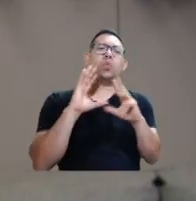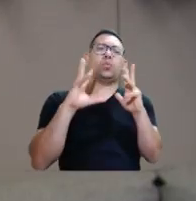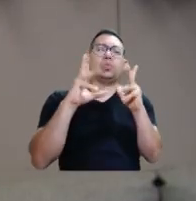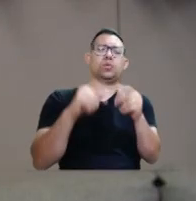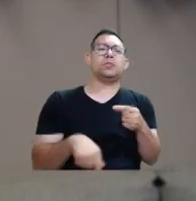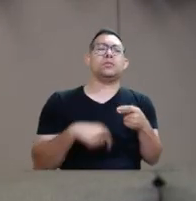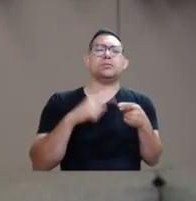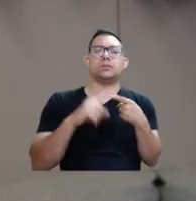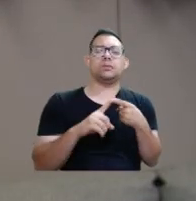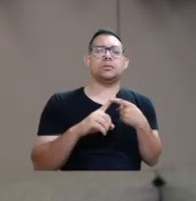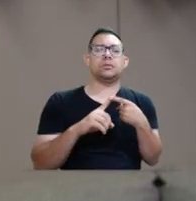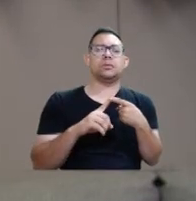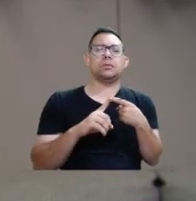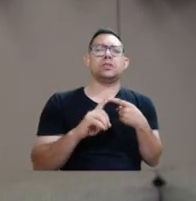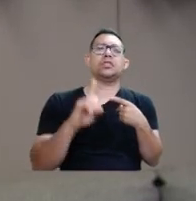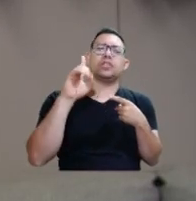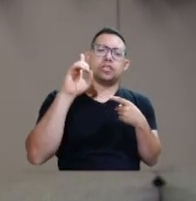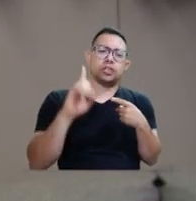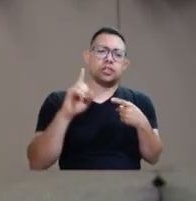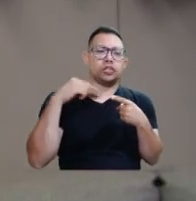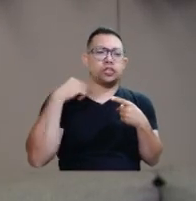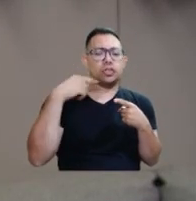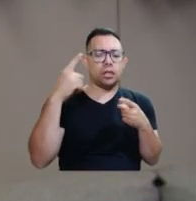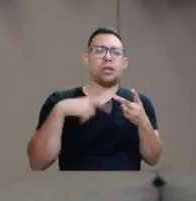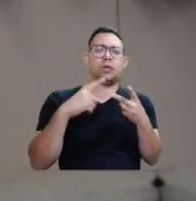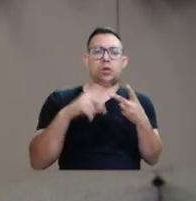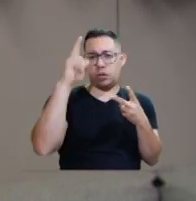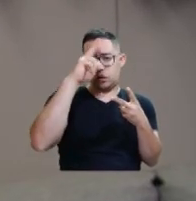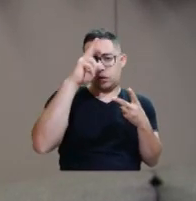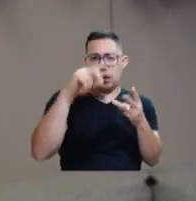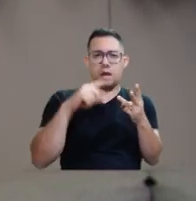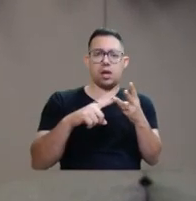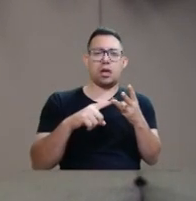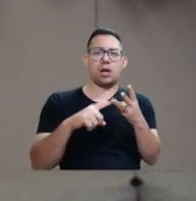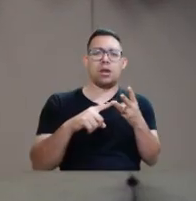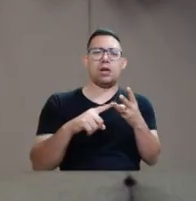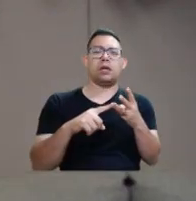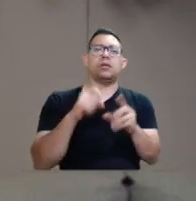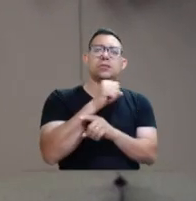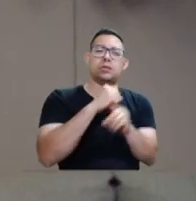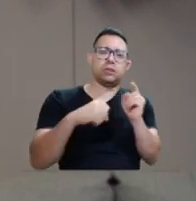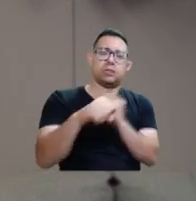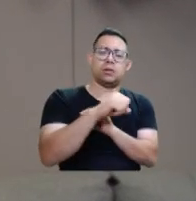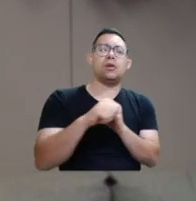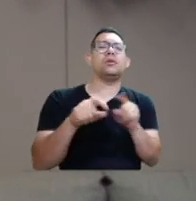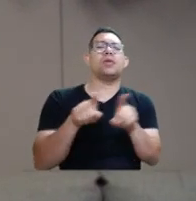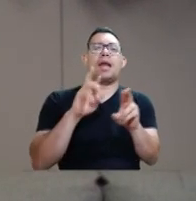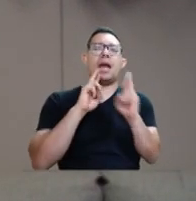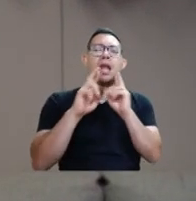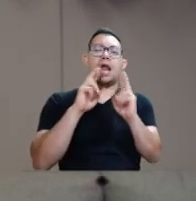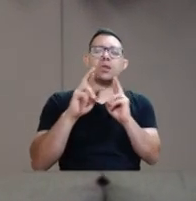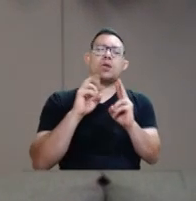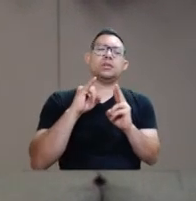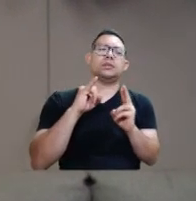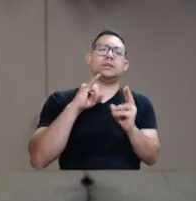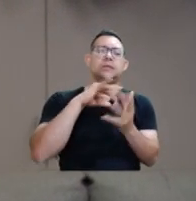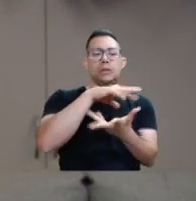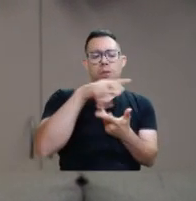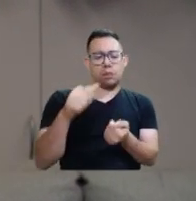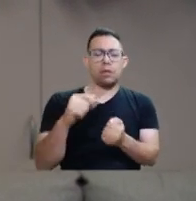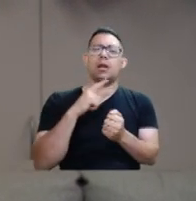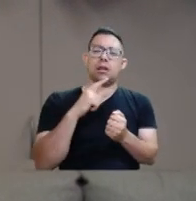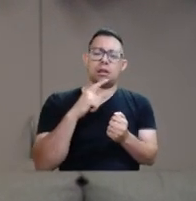de munir essas disciplinas para todos os cursos que a gente tem aqui, o direito, a história, o serviço social e